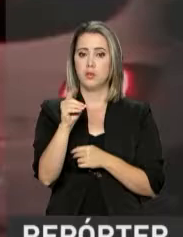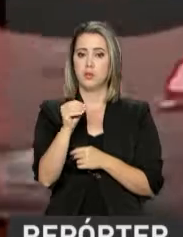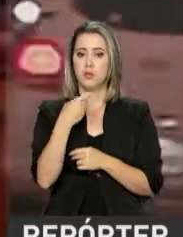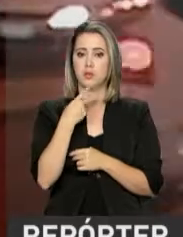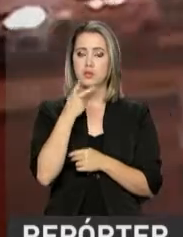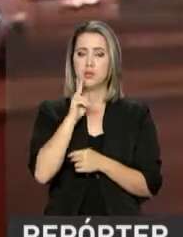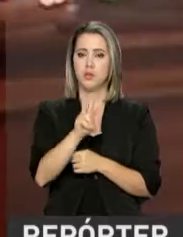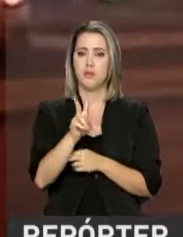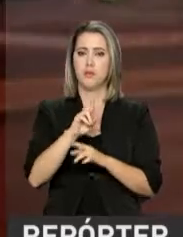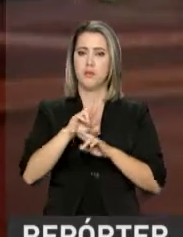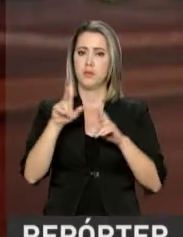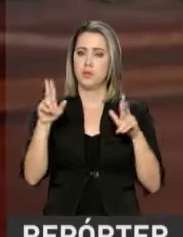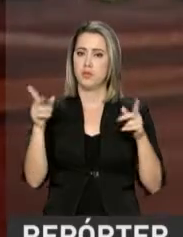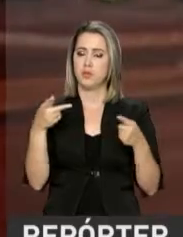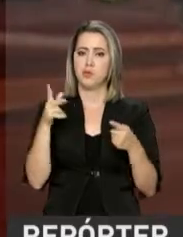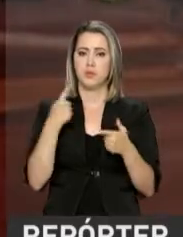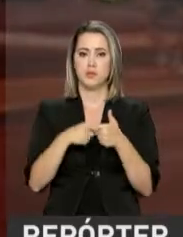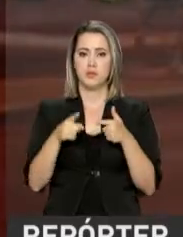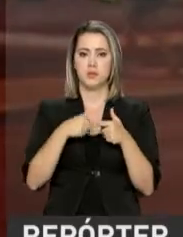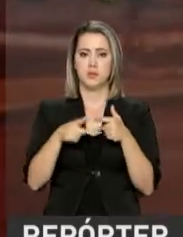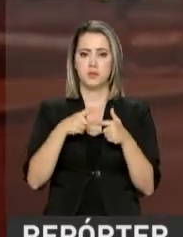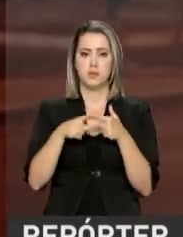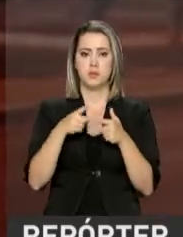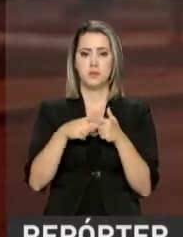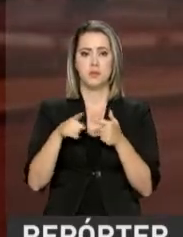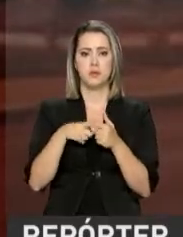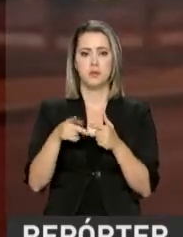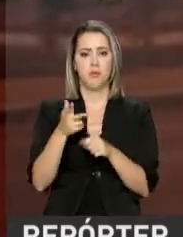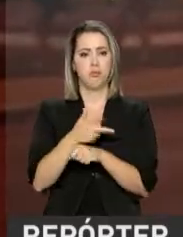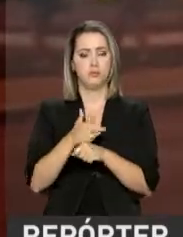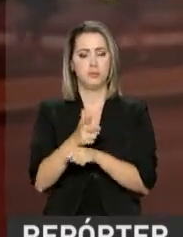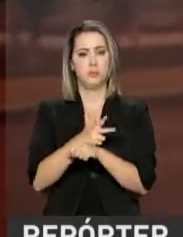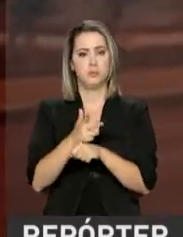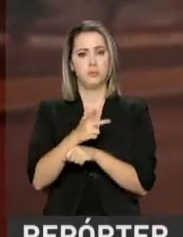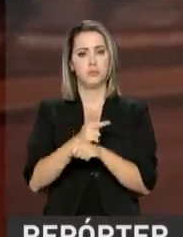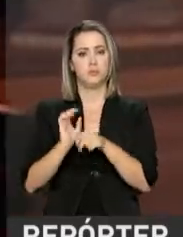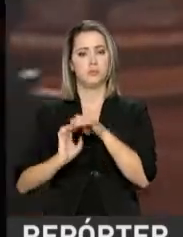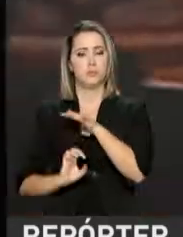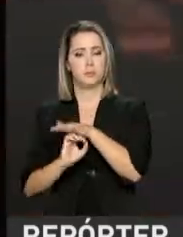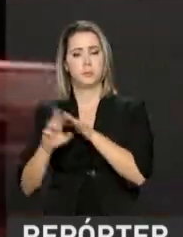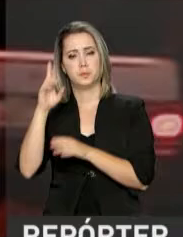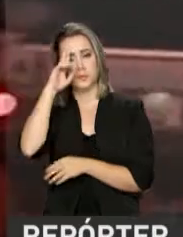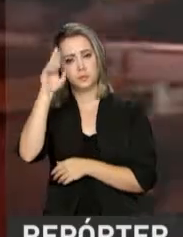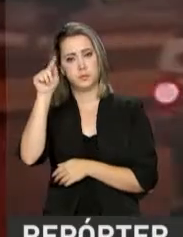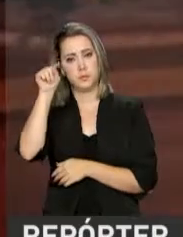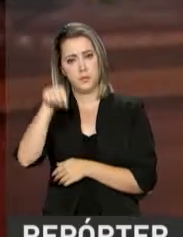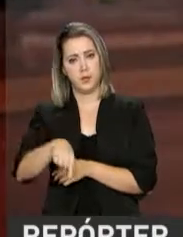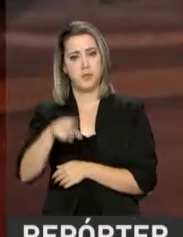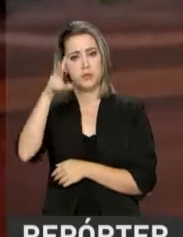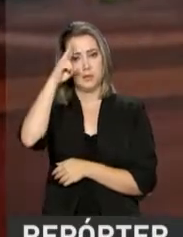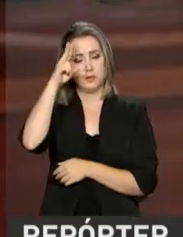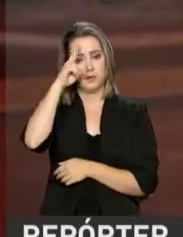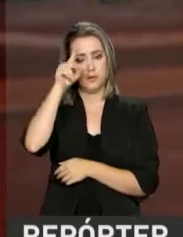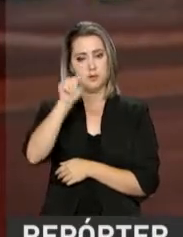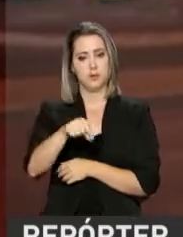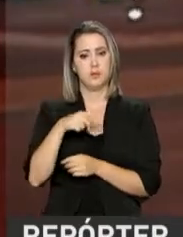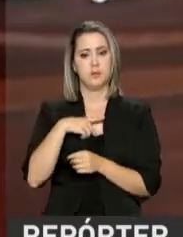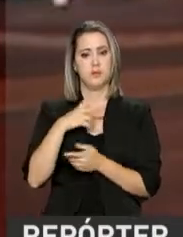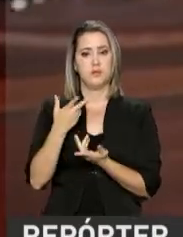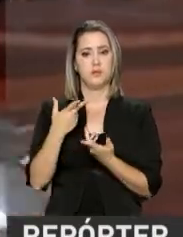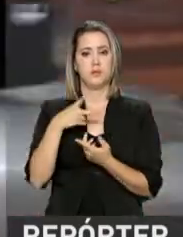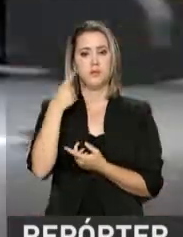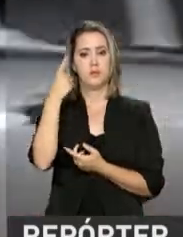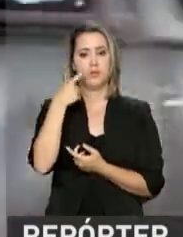uma série de problemas na gravação do empresário Joesley Batista, nesta segunda-feira, a defesa